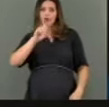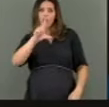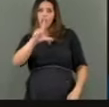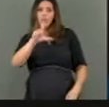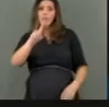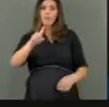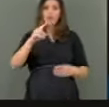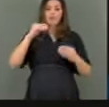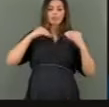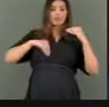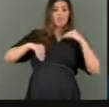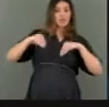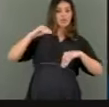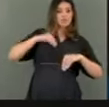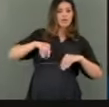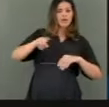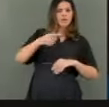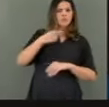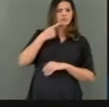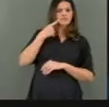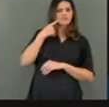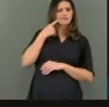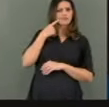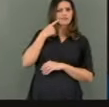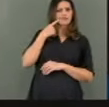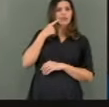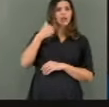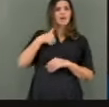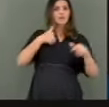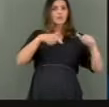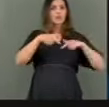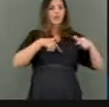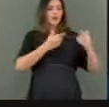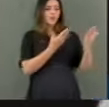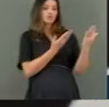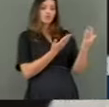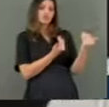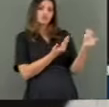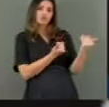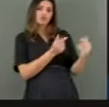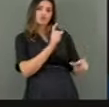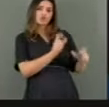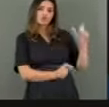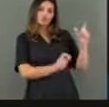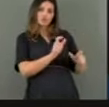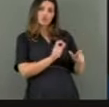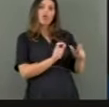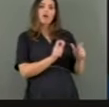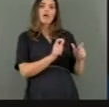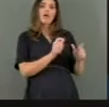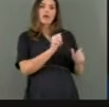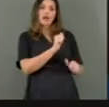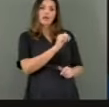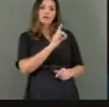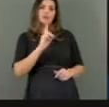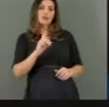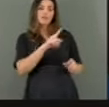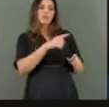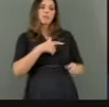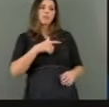bem impactada, confesso que trabalho com adolescentes, trabalho numa área de prevenção, fiquei muito